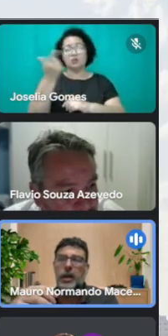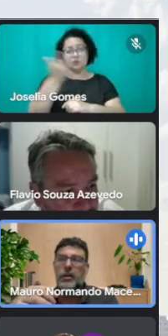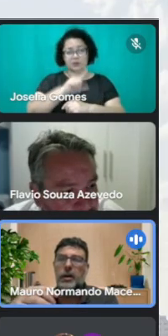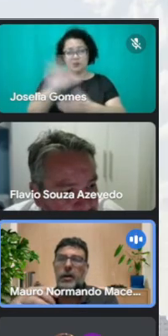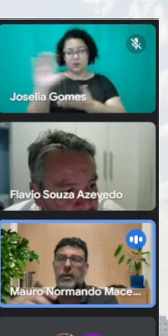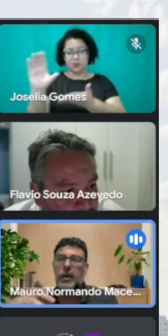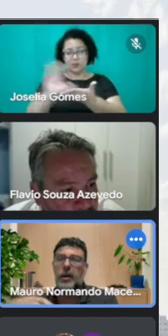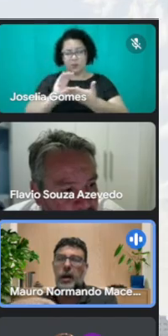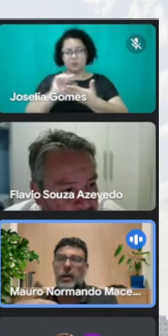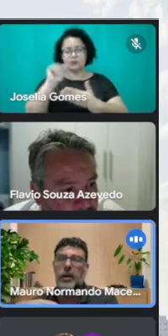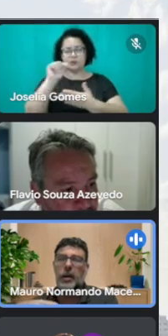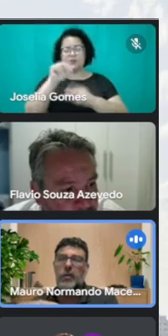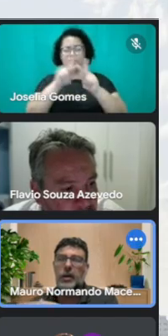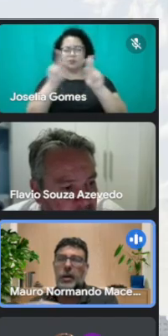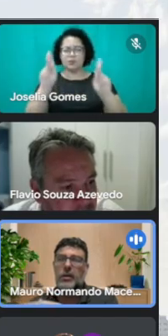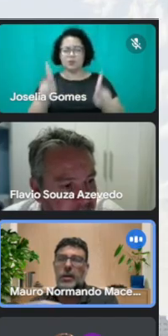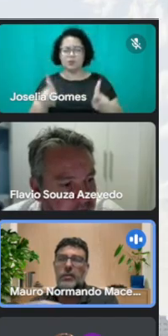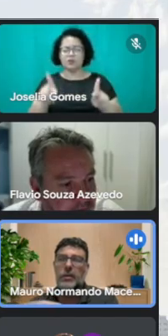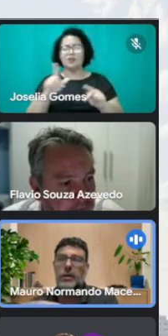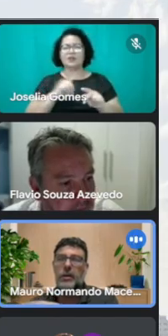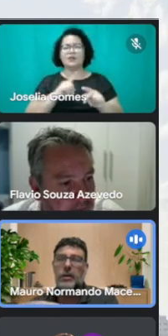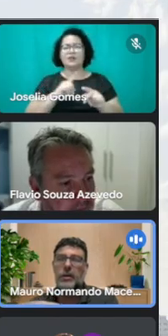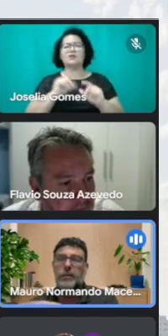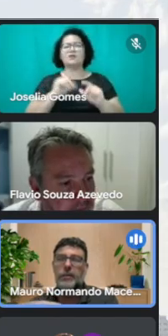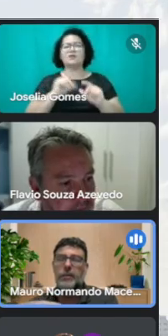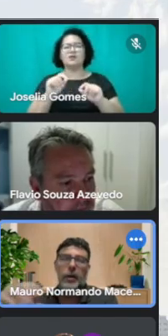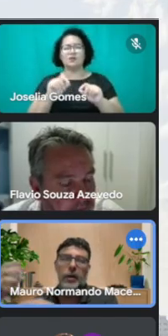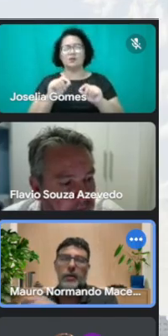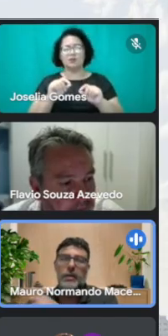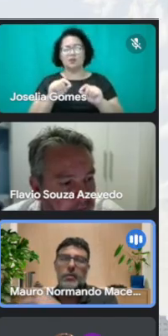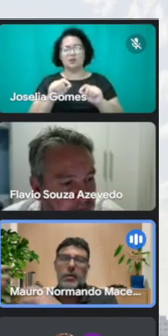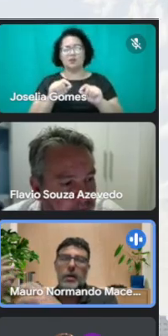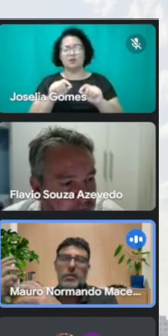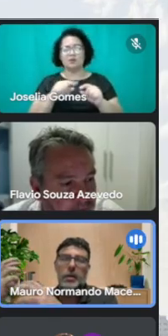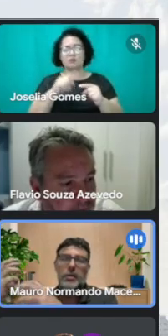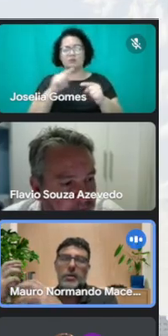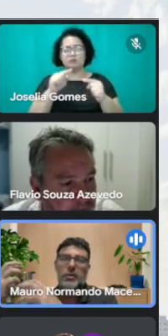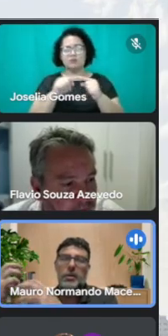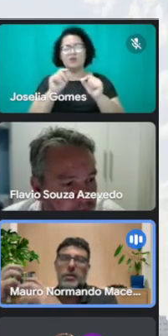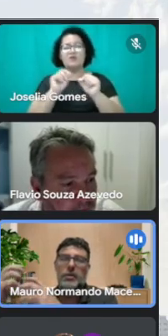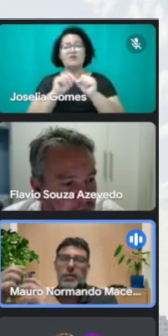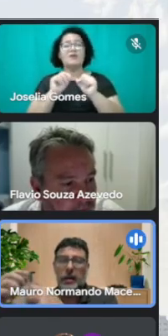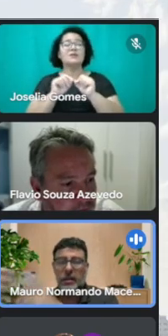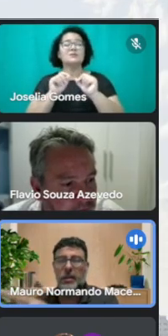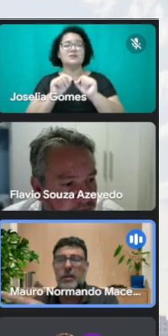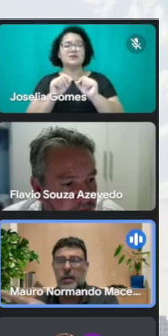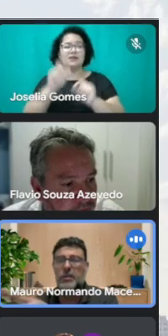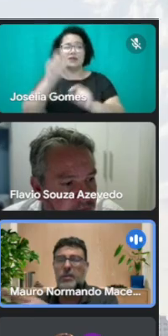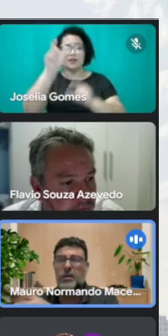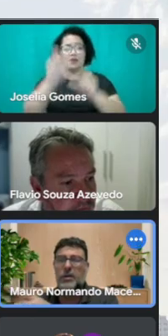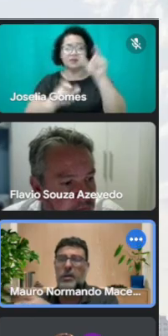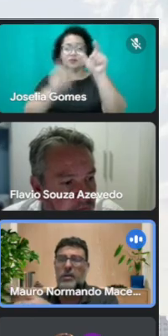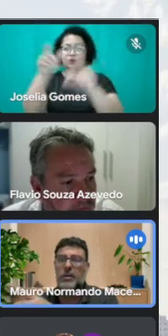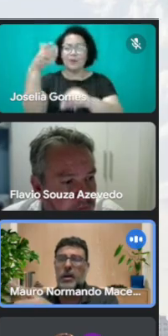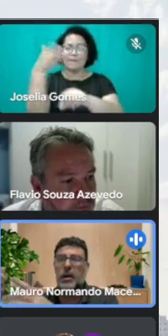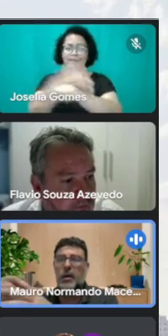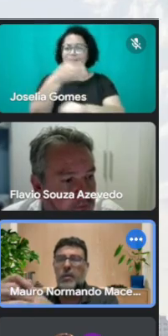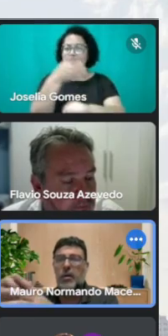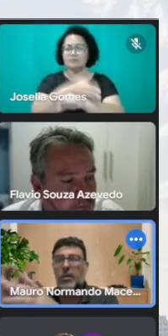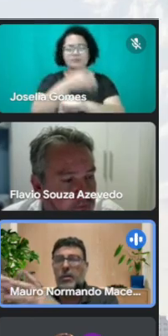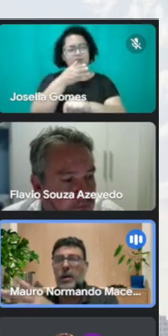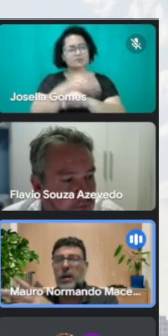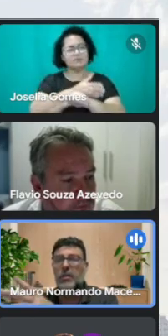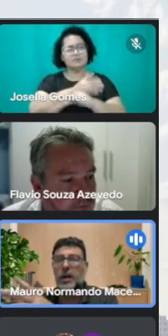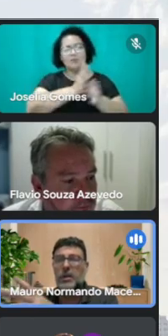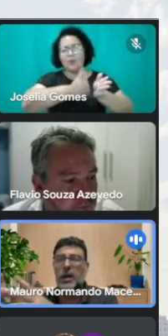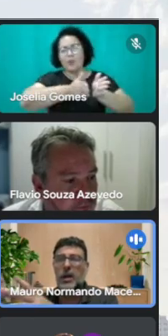esse projeto ele tem uma intenção de fazer com que as pessoas participem desse processo, né?